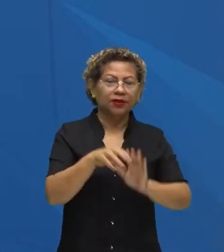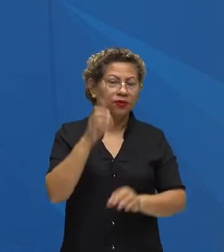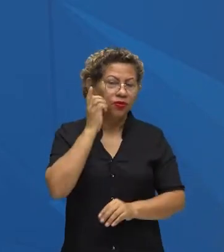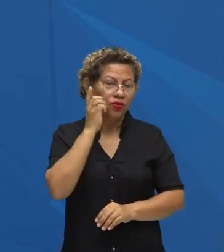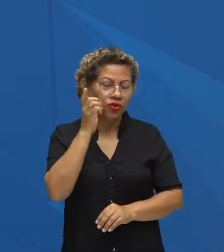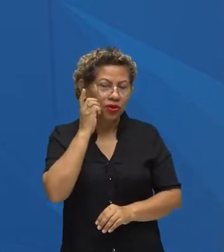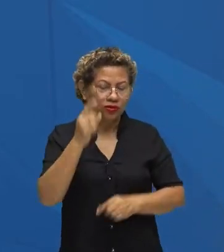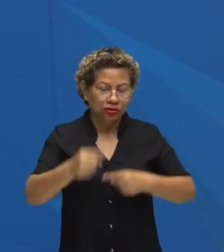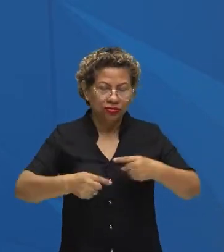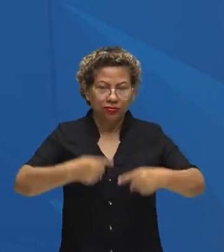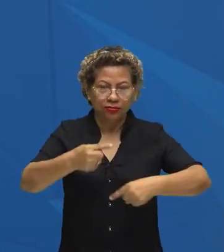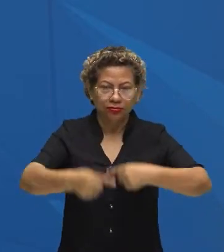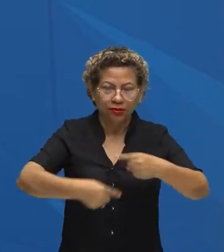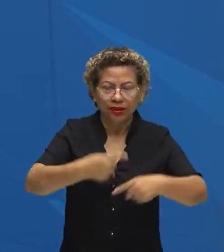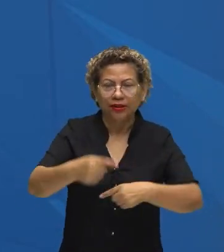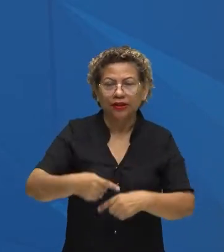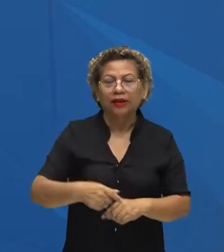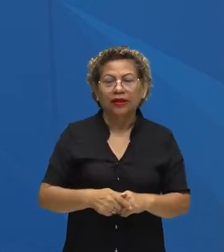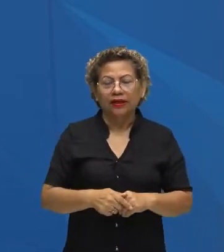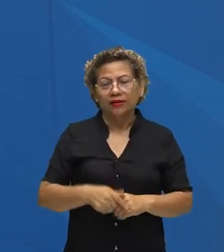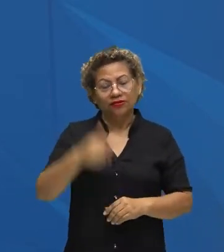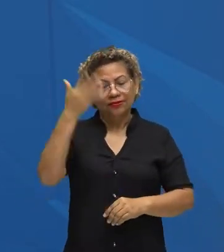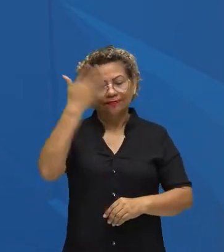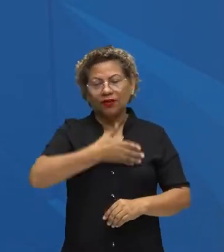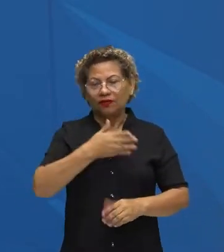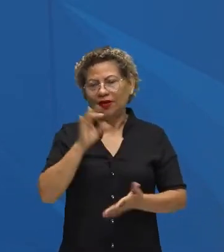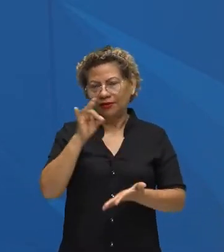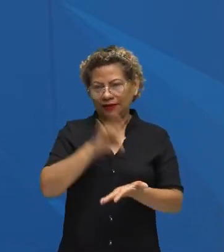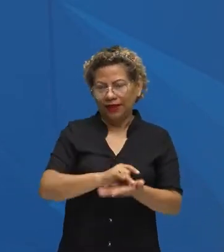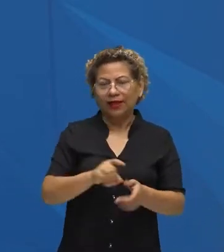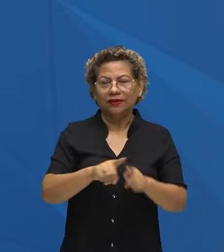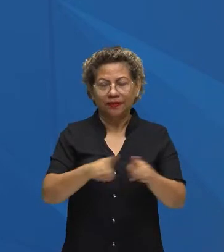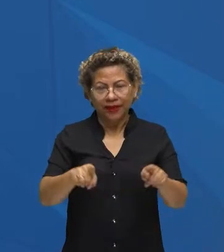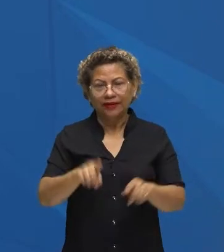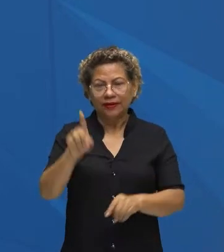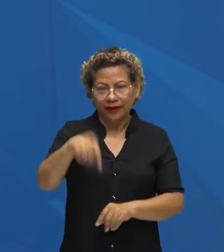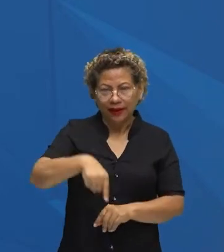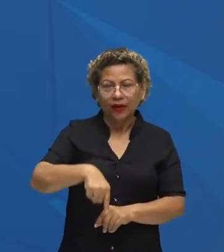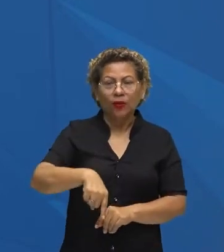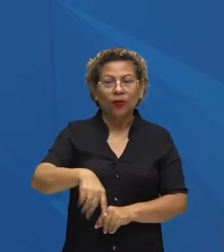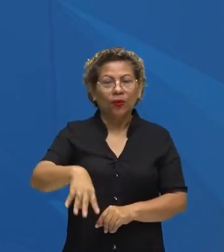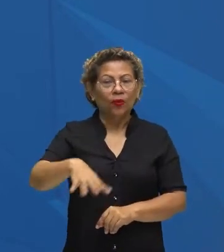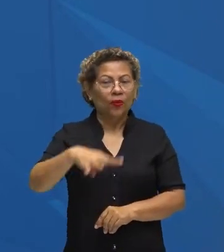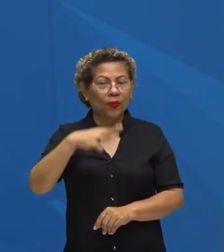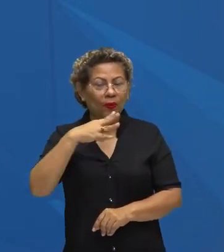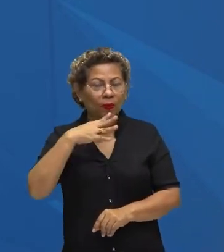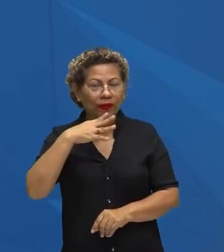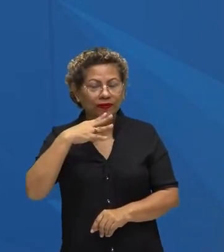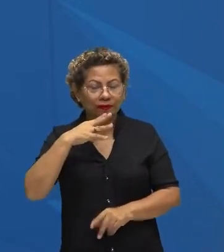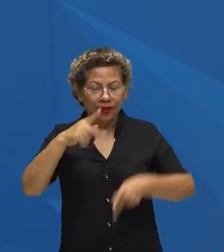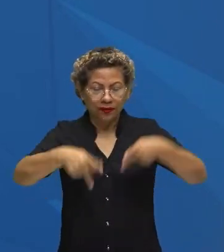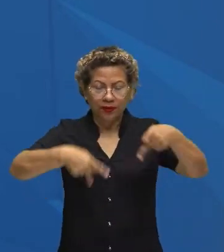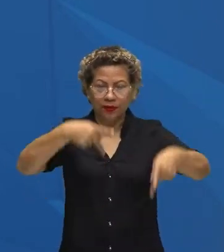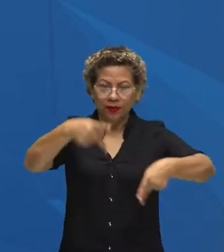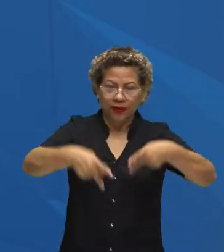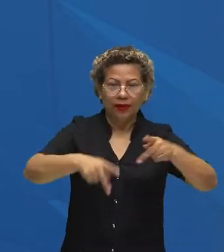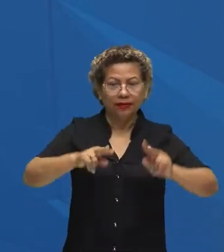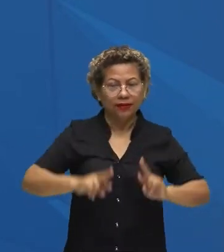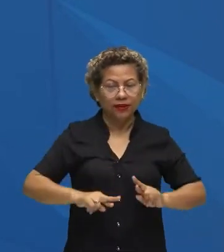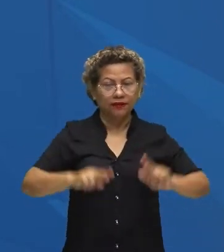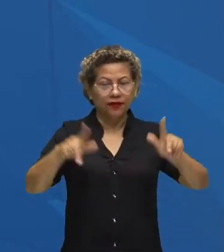tem ali um embasamento científico, né? Então, a gente tem um conhecimento popular que, diferentemente do